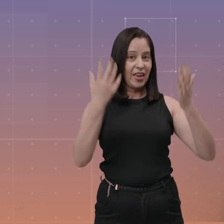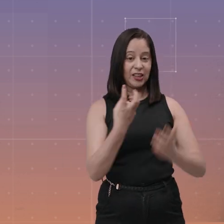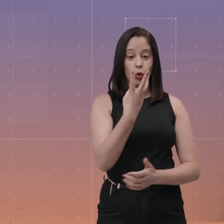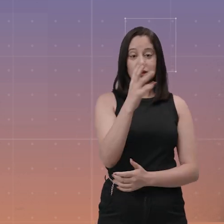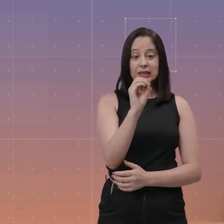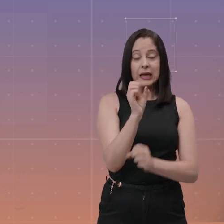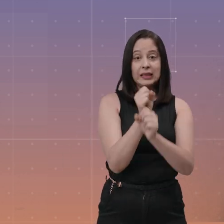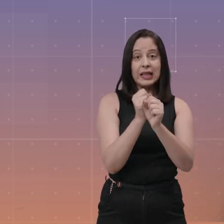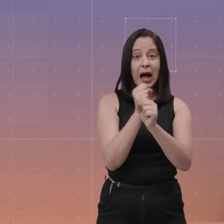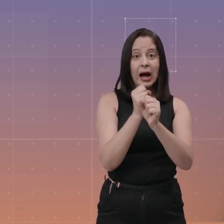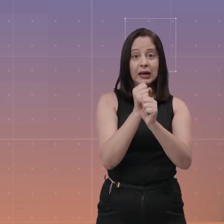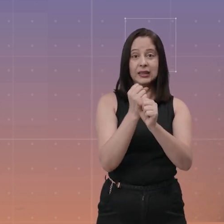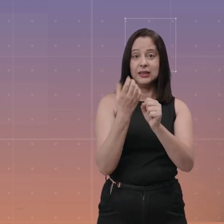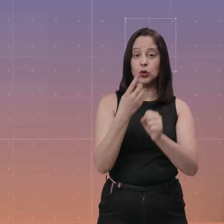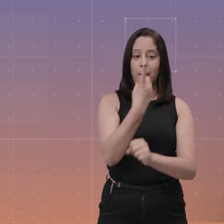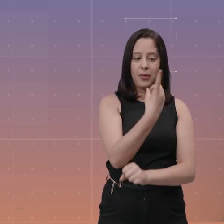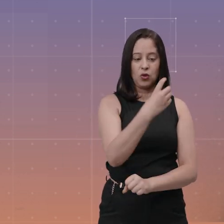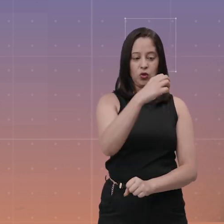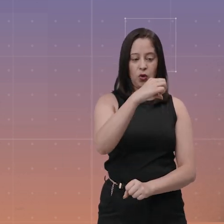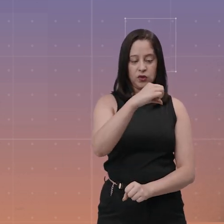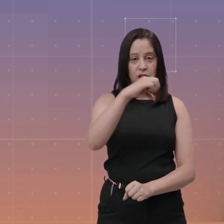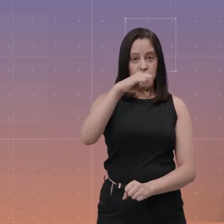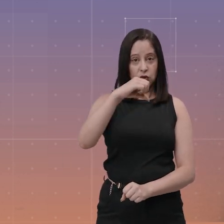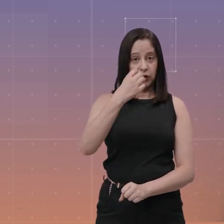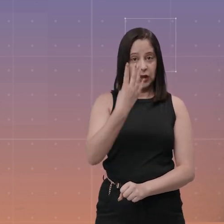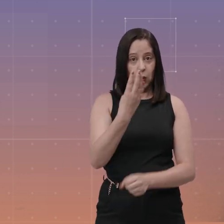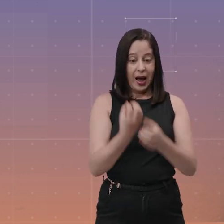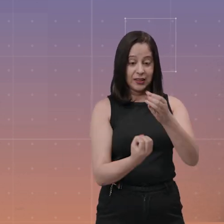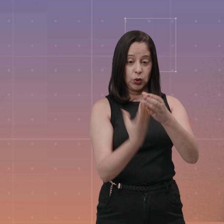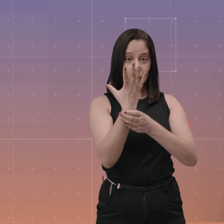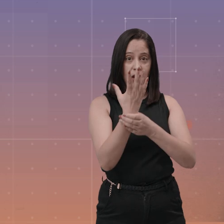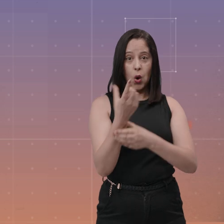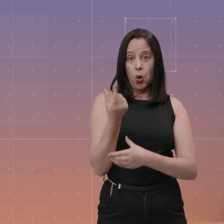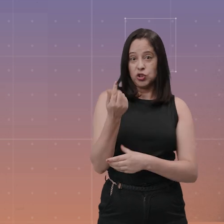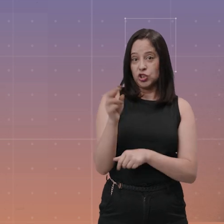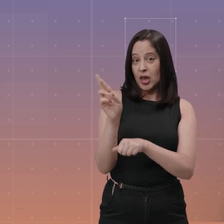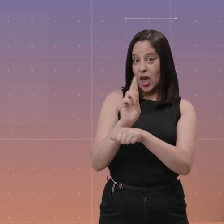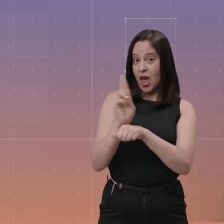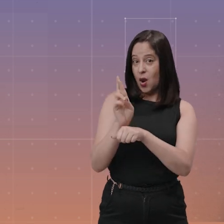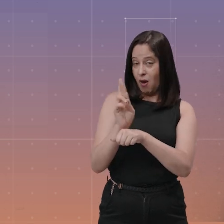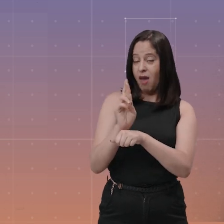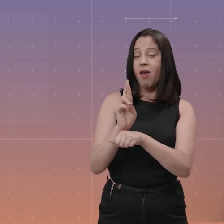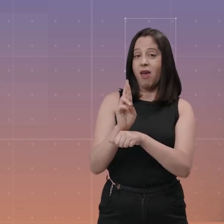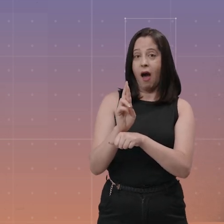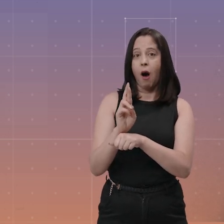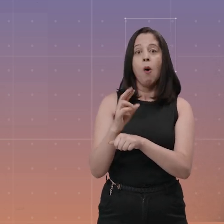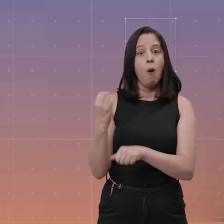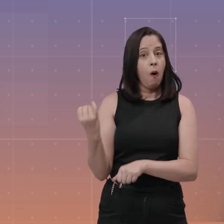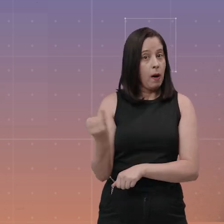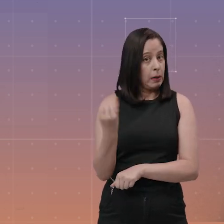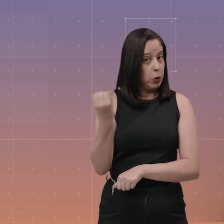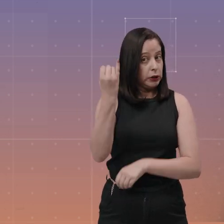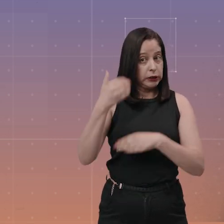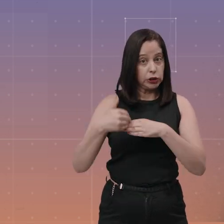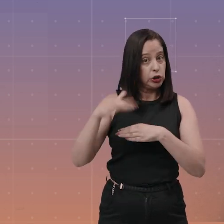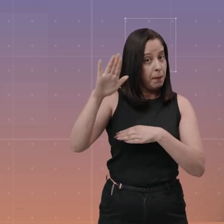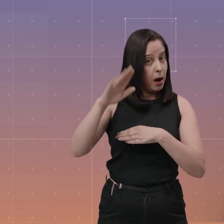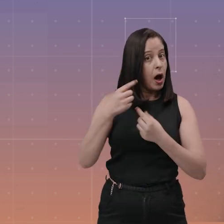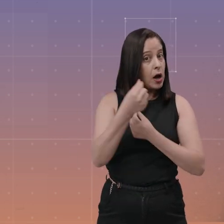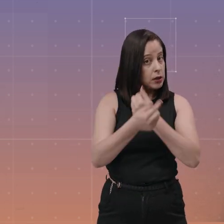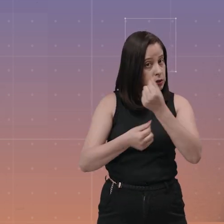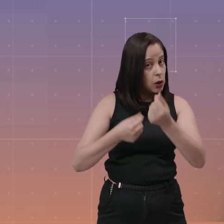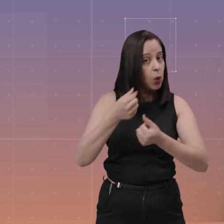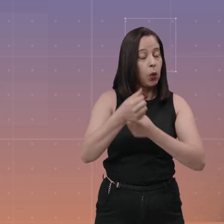30 anos do Plano Real. Em 1994, o país iniciou um dos planos mais importantes da